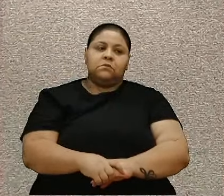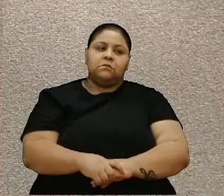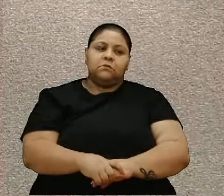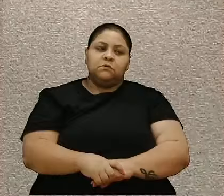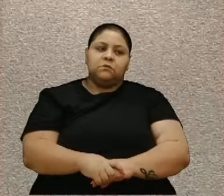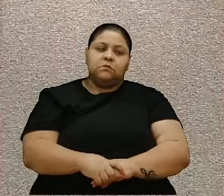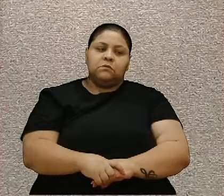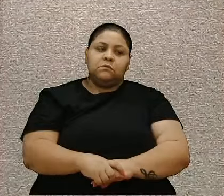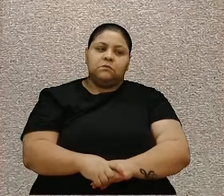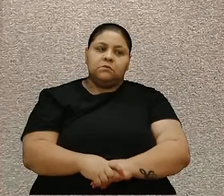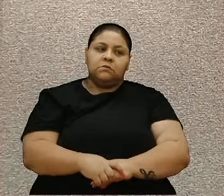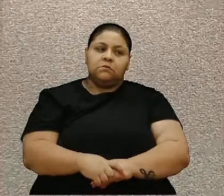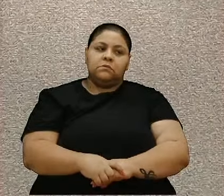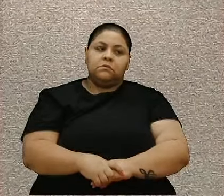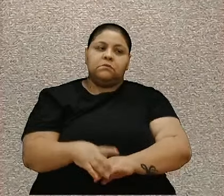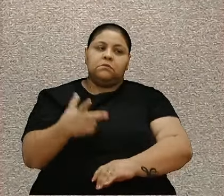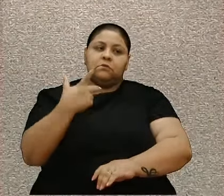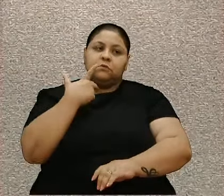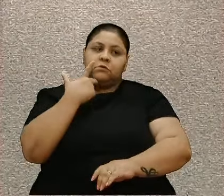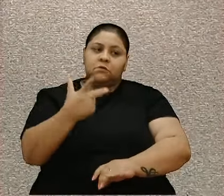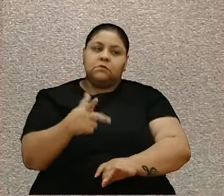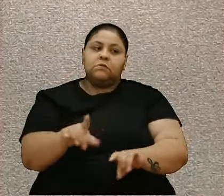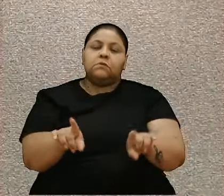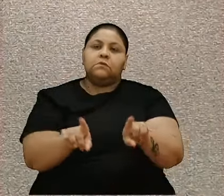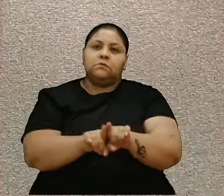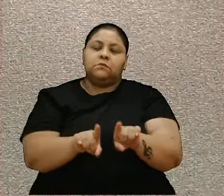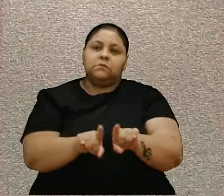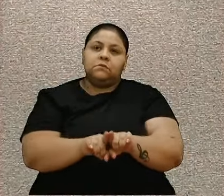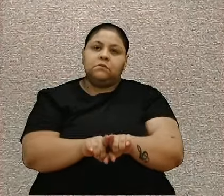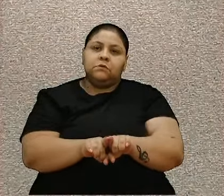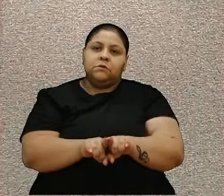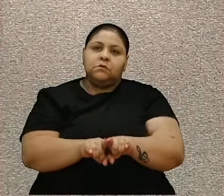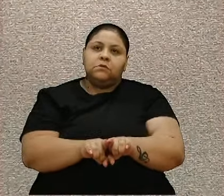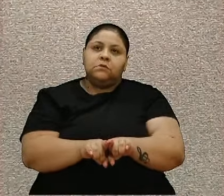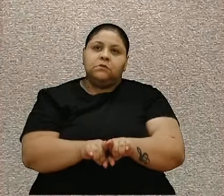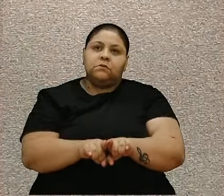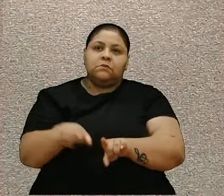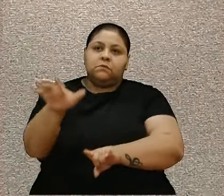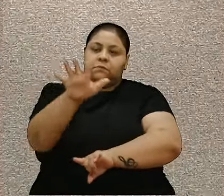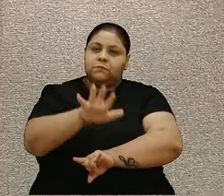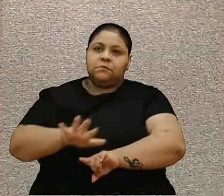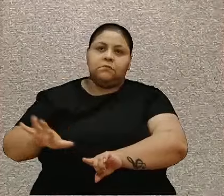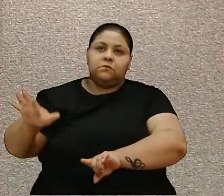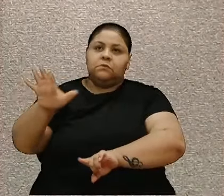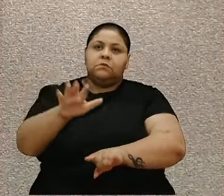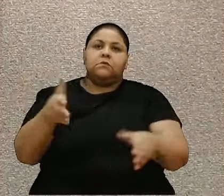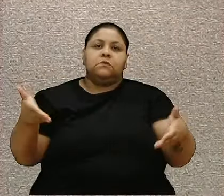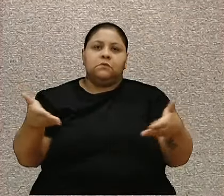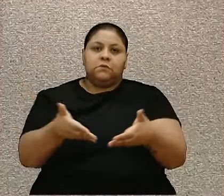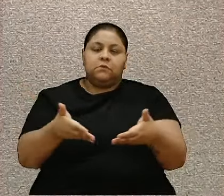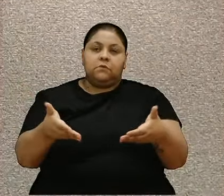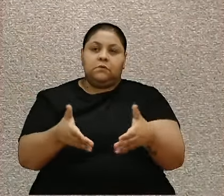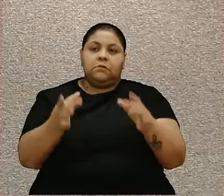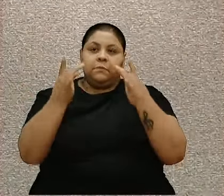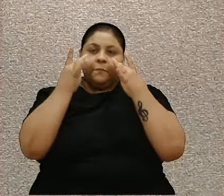O cuidado que eu falo é a respeito da área que nós estamos dando mais